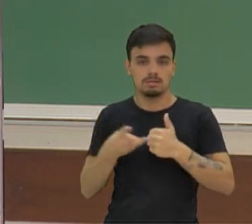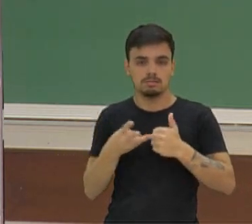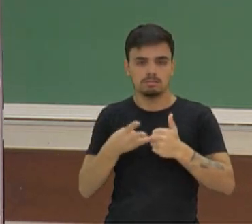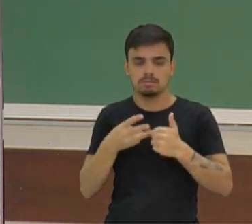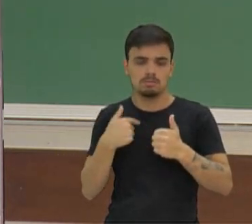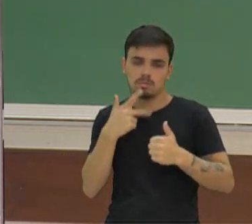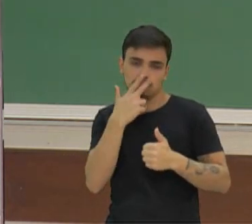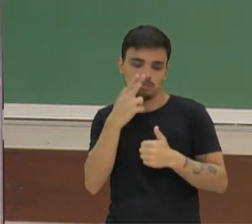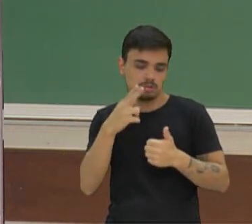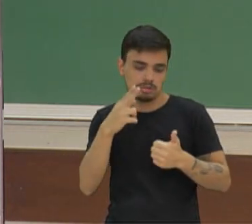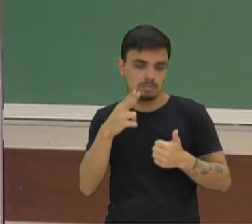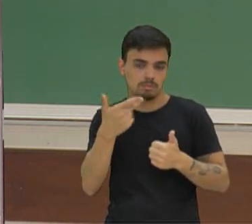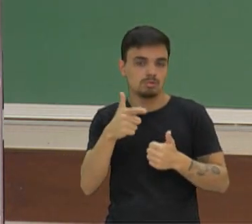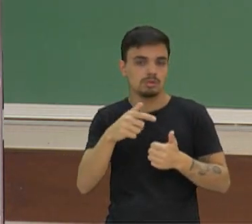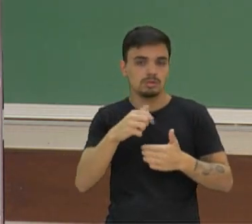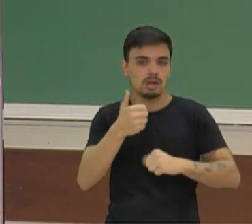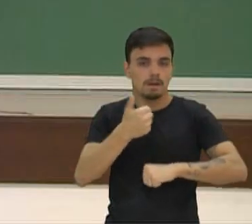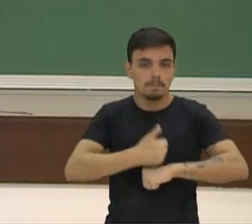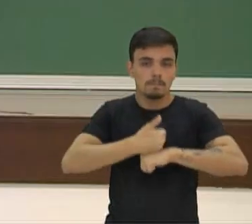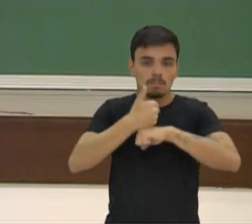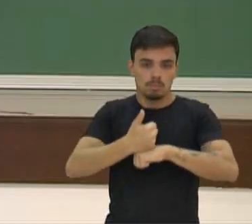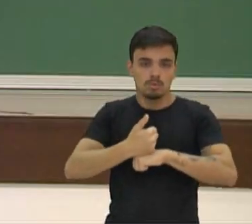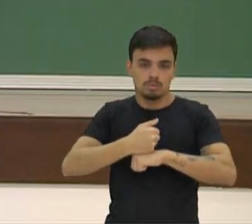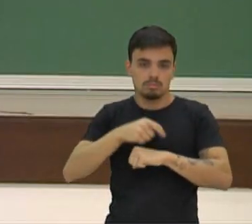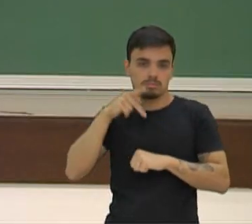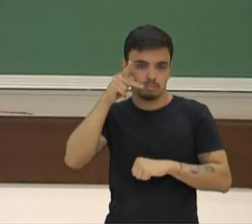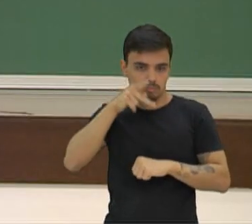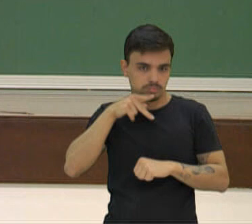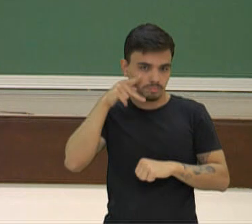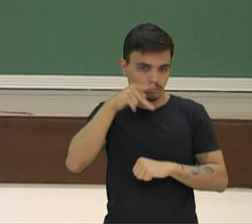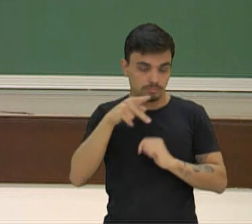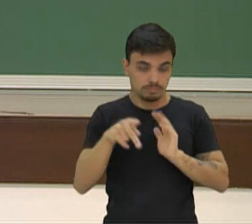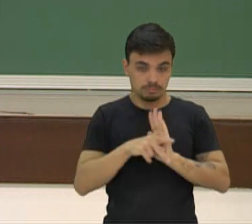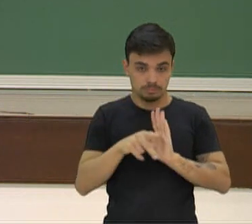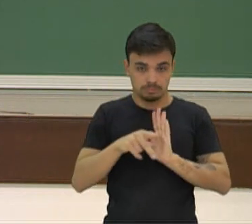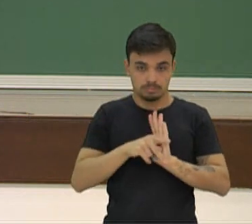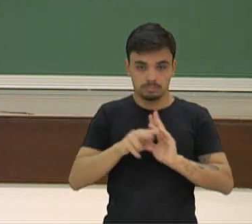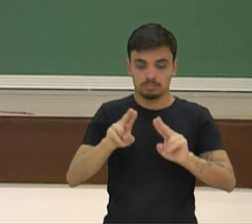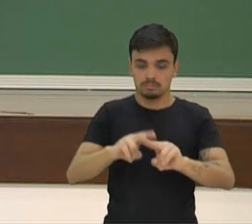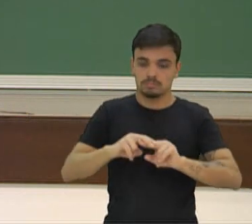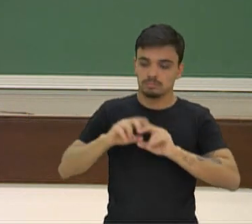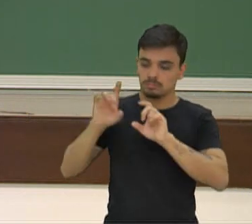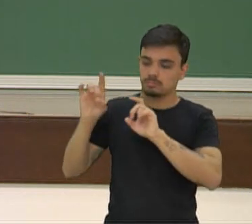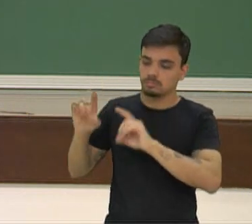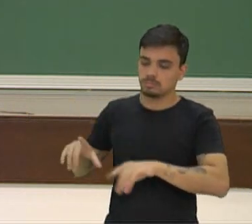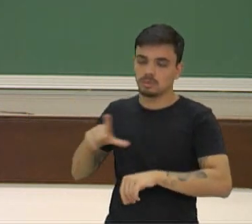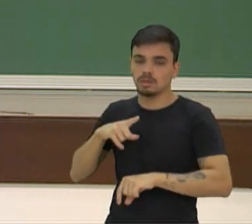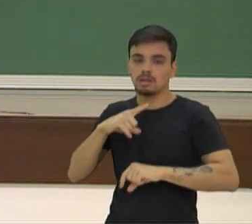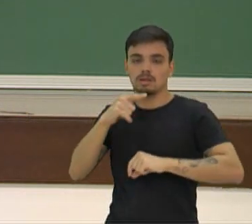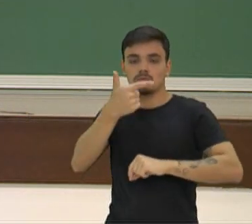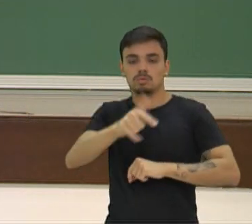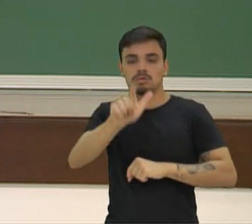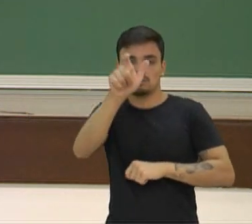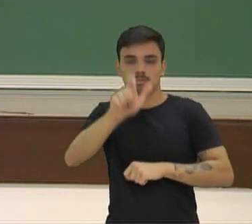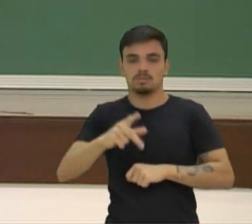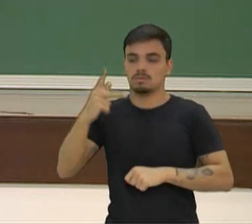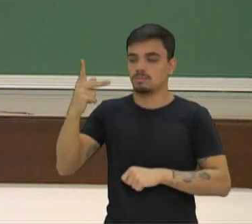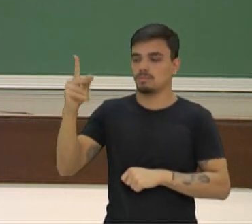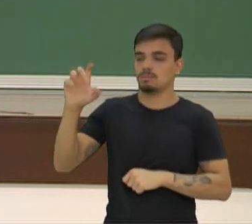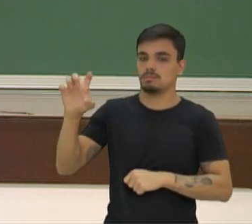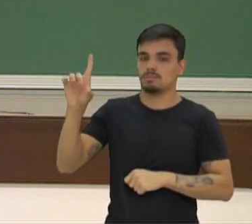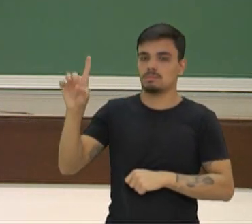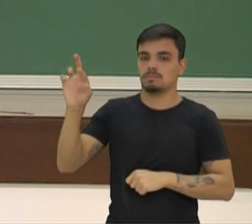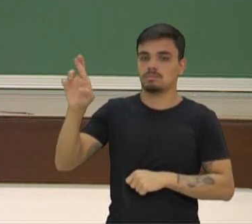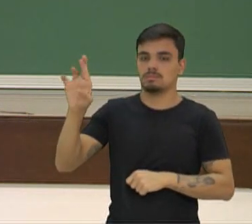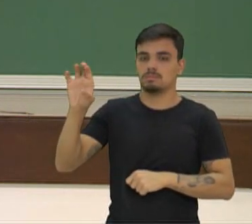achava apoiado politicamente. Depois, quando ele renuncia, vem o Pedro de Araújo Lima, que vai colocar